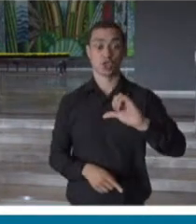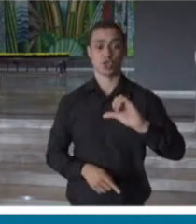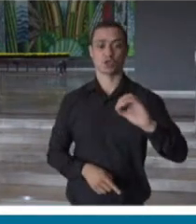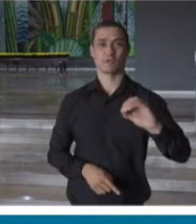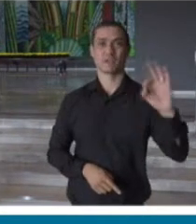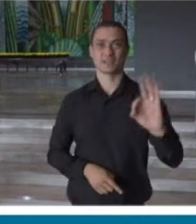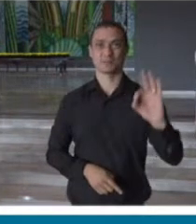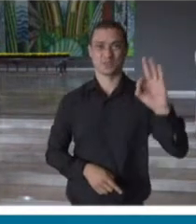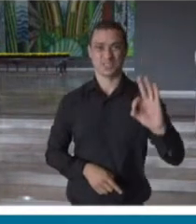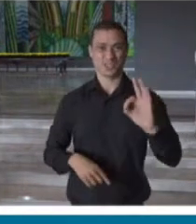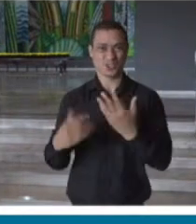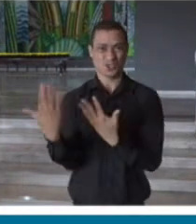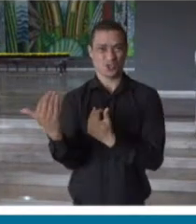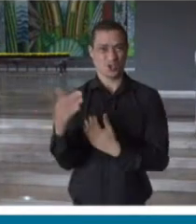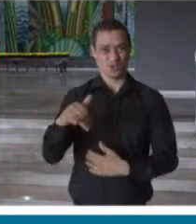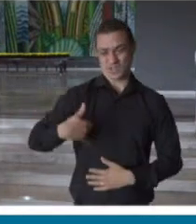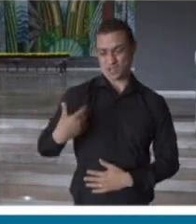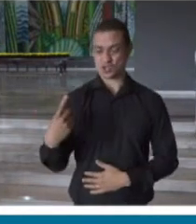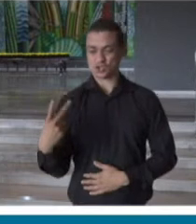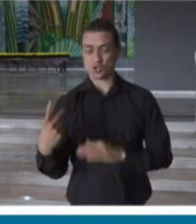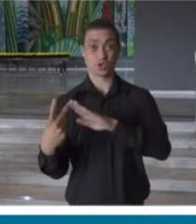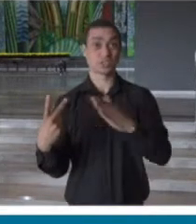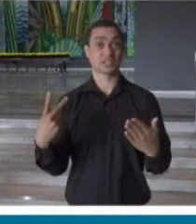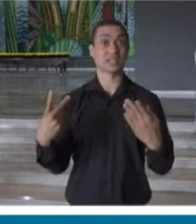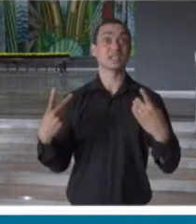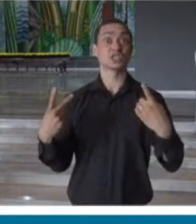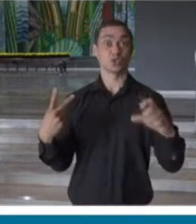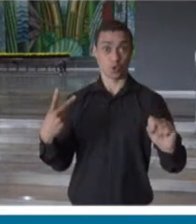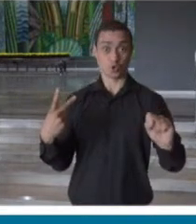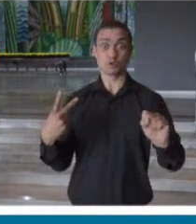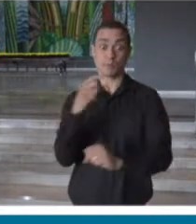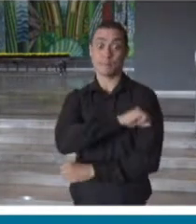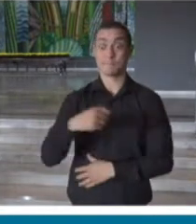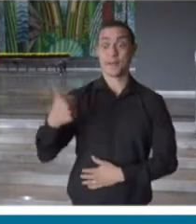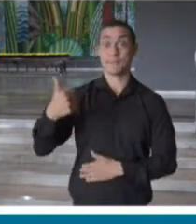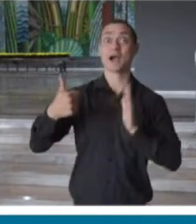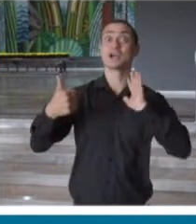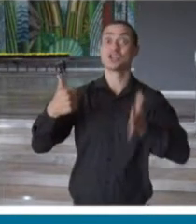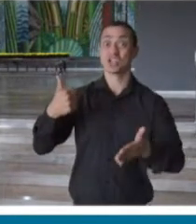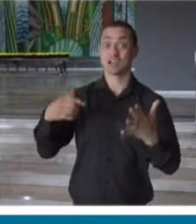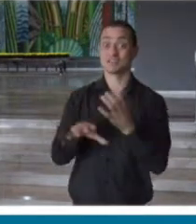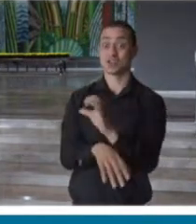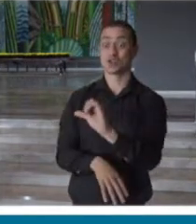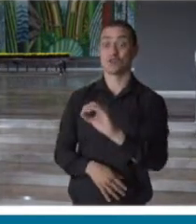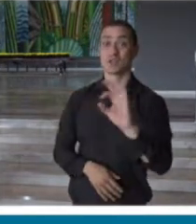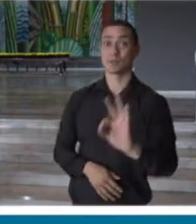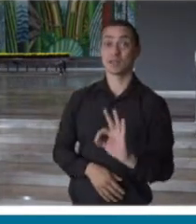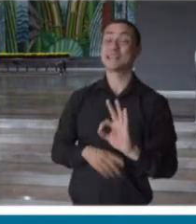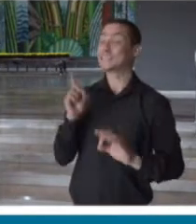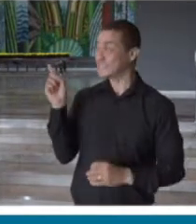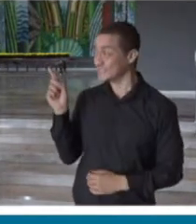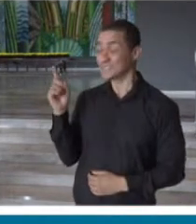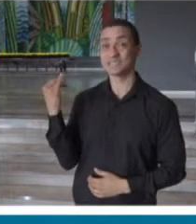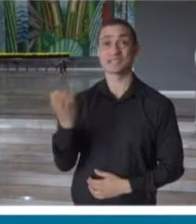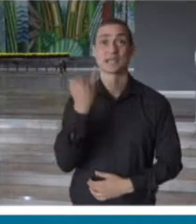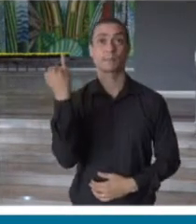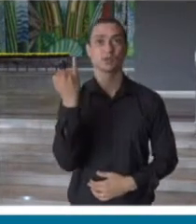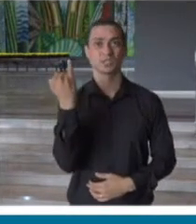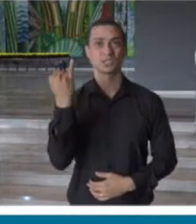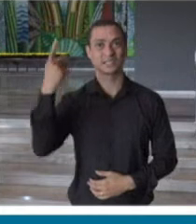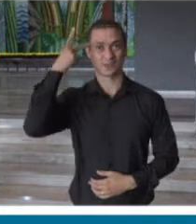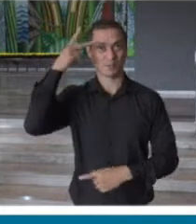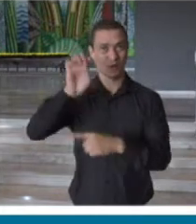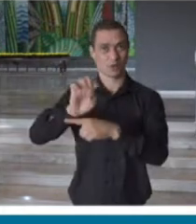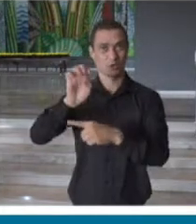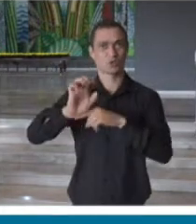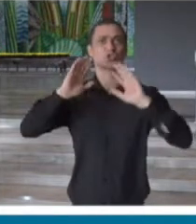de 12 a 17 anos já vacinados com a primeira dose. E aqui queria fazer um registro muito importante, que o estado de São Paulo